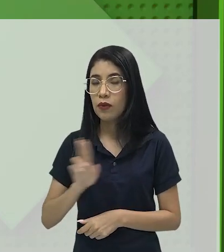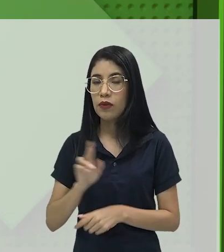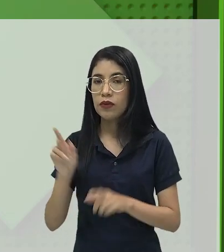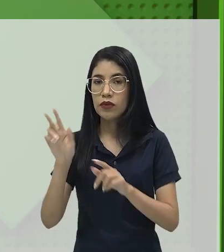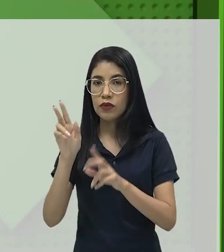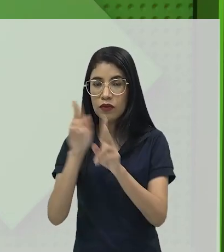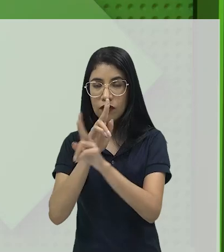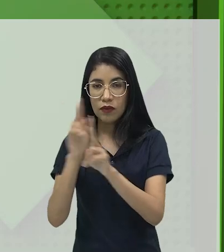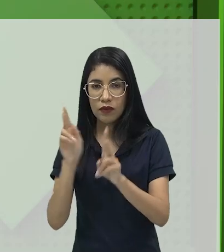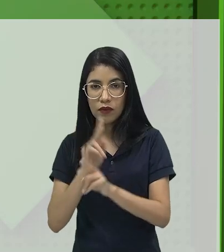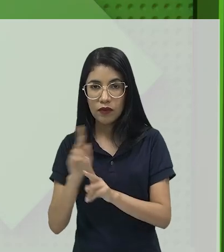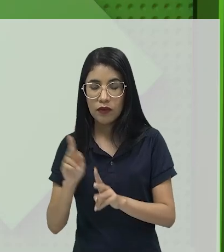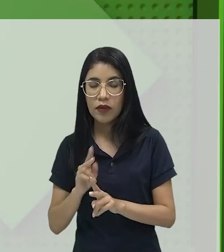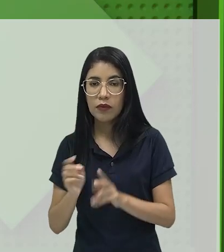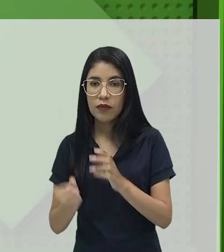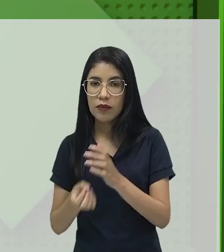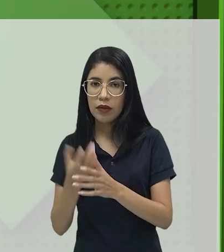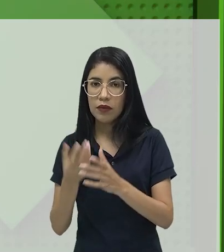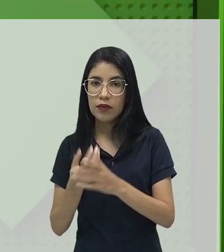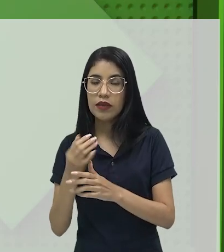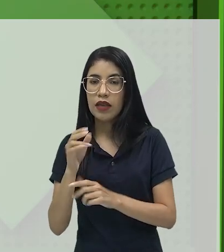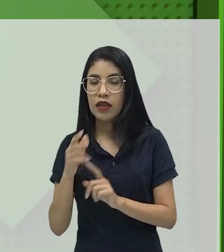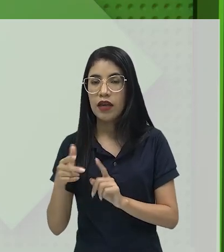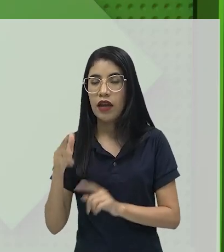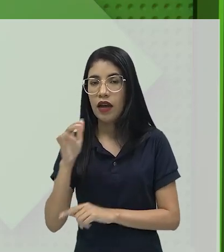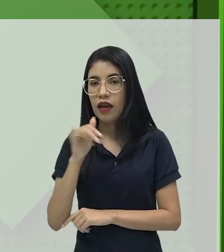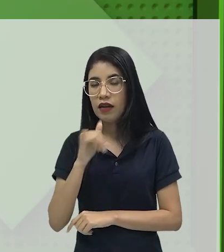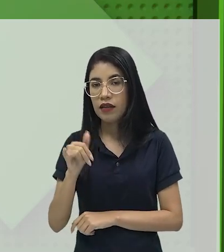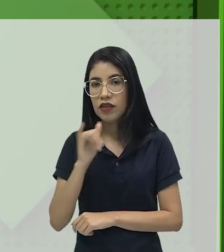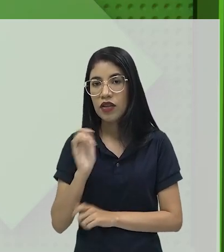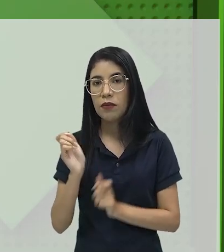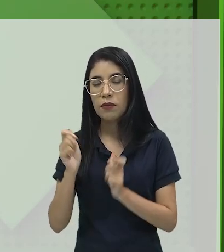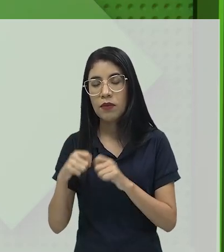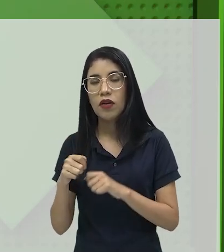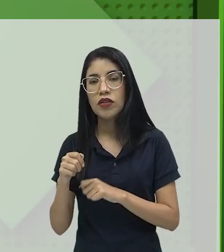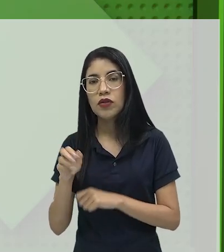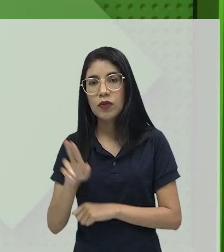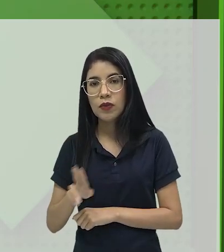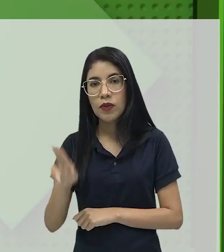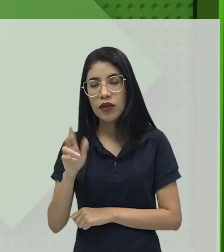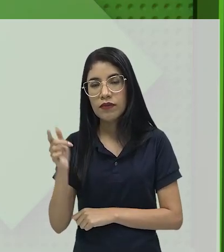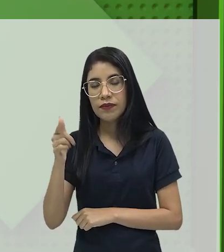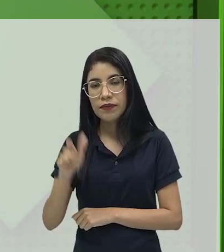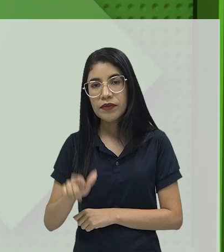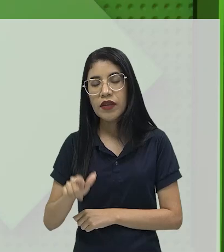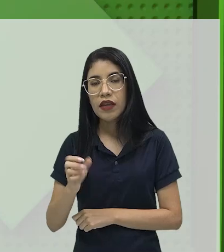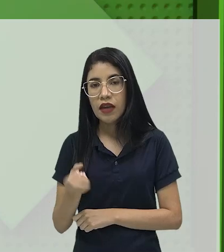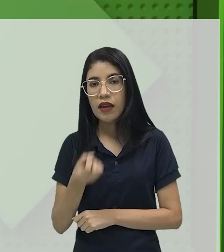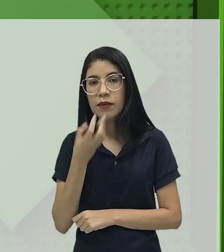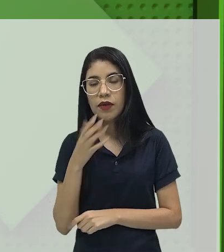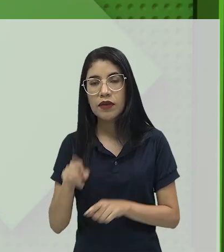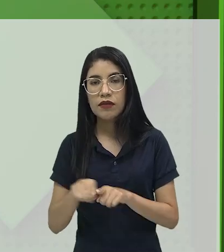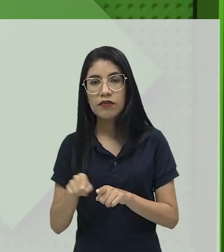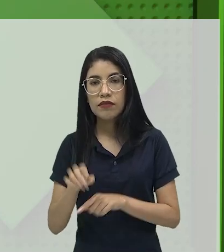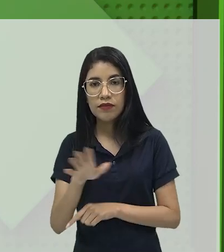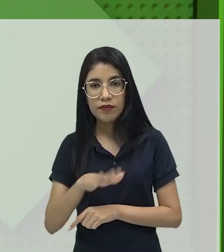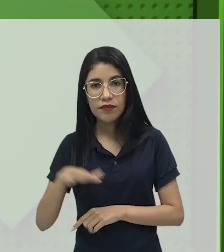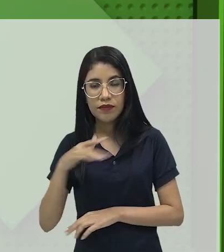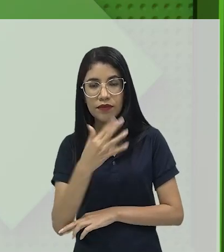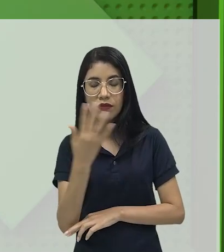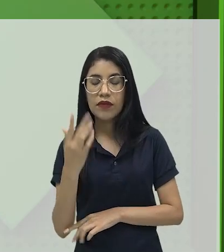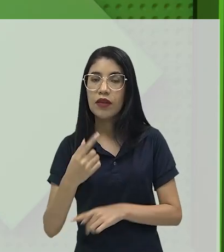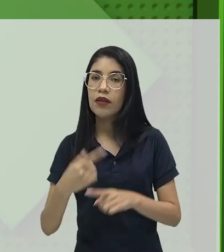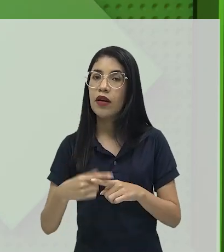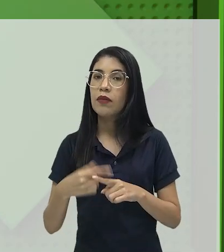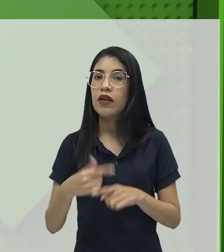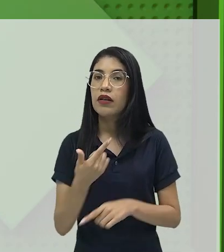a fonte de energia, é algo que é renovável e é algo bom para o meio ambiente também, porque a